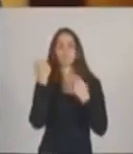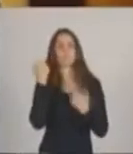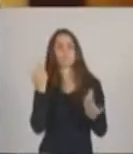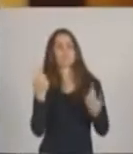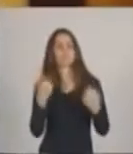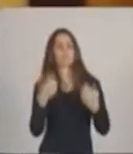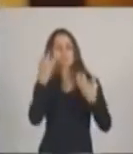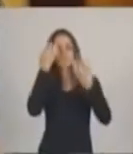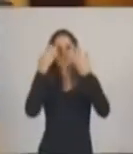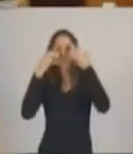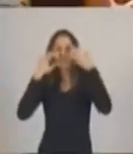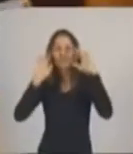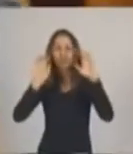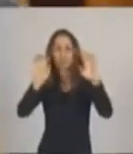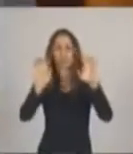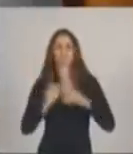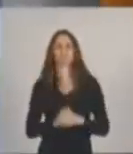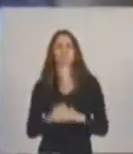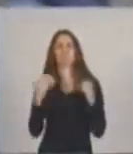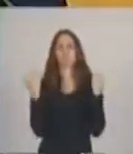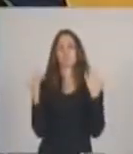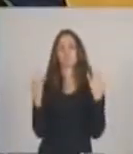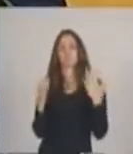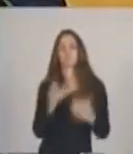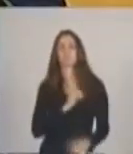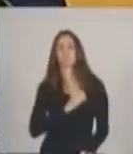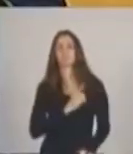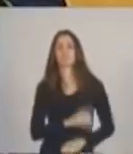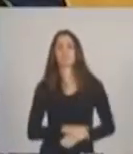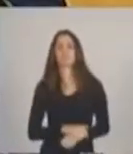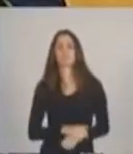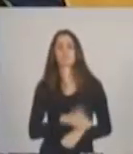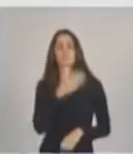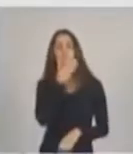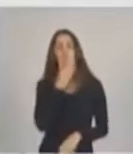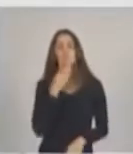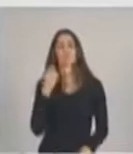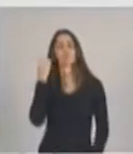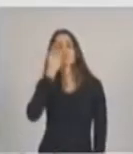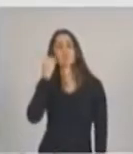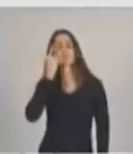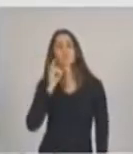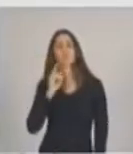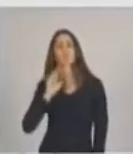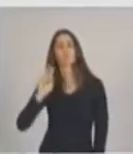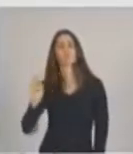transplante. Parabéns, deputado Danilo. Deputado doutor Hudson Leal.